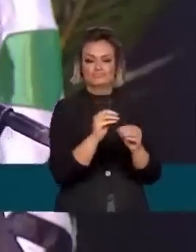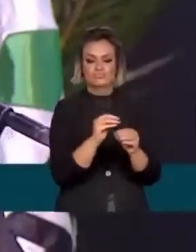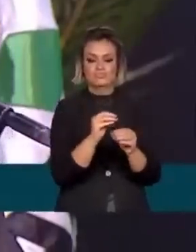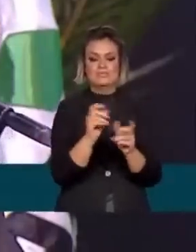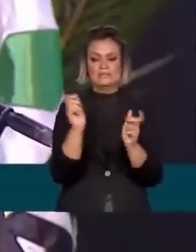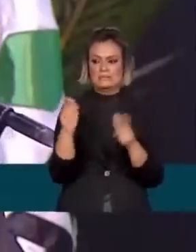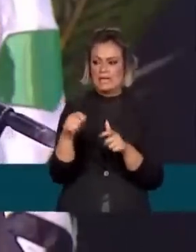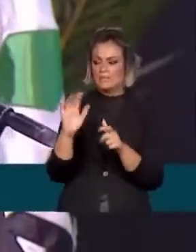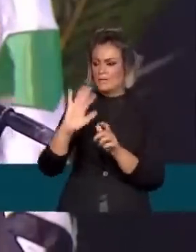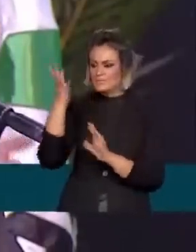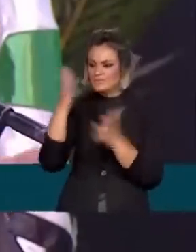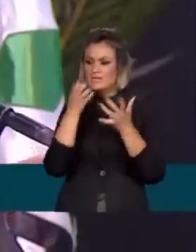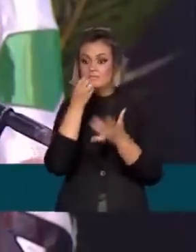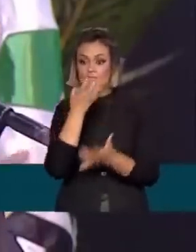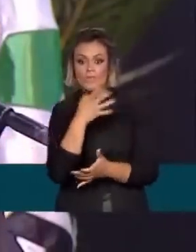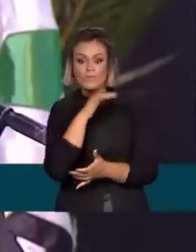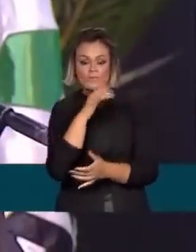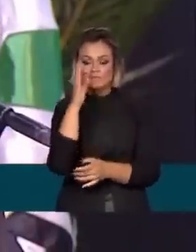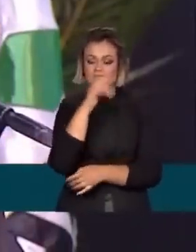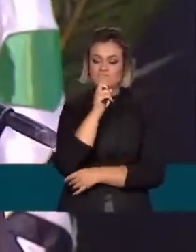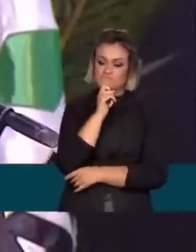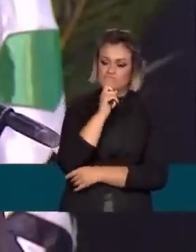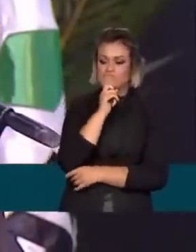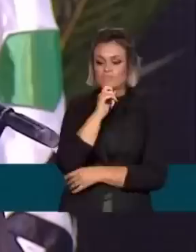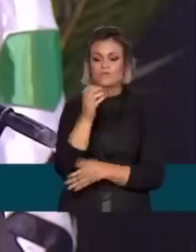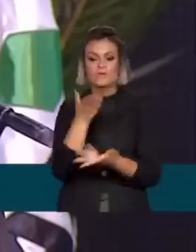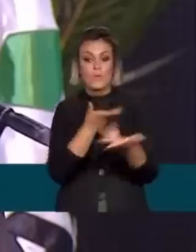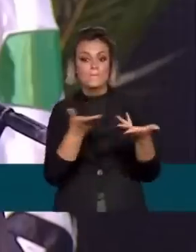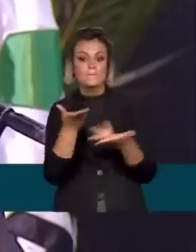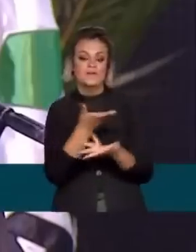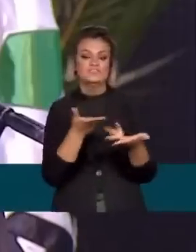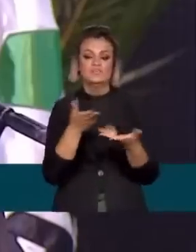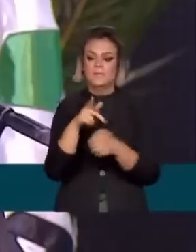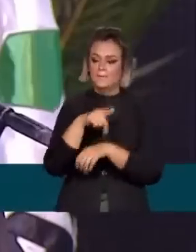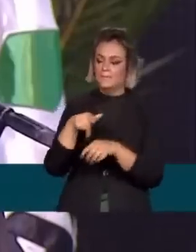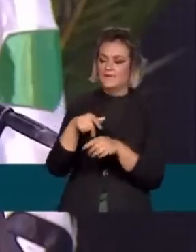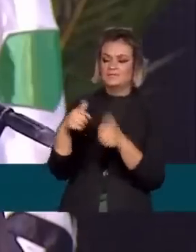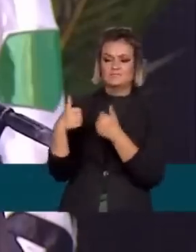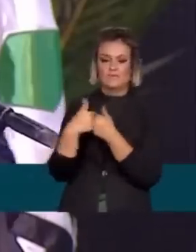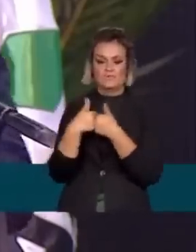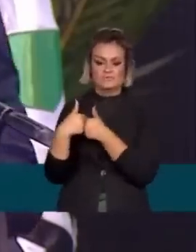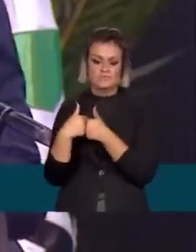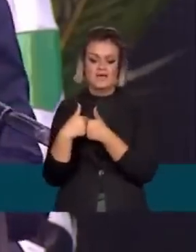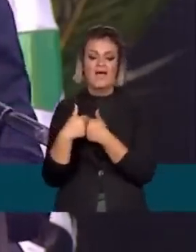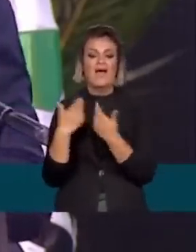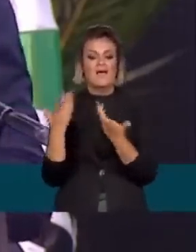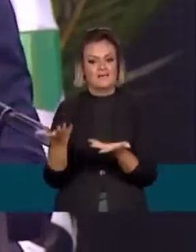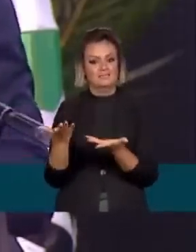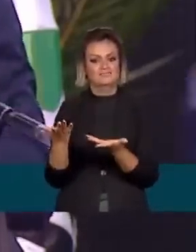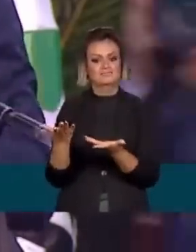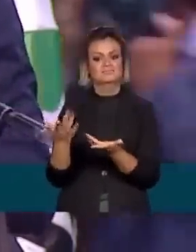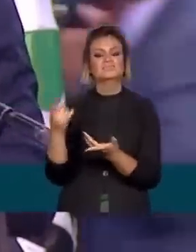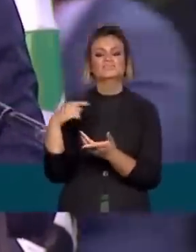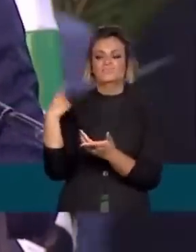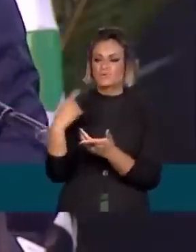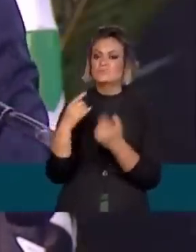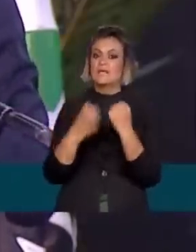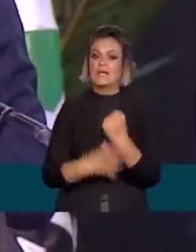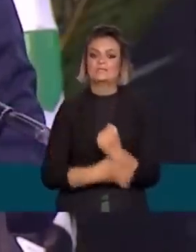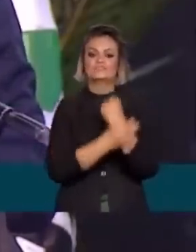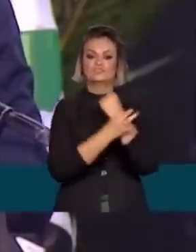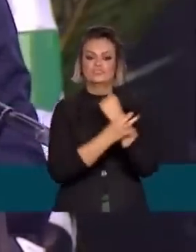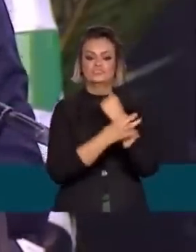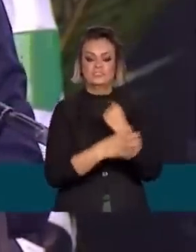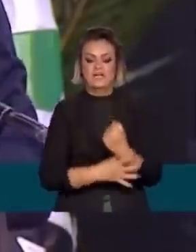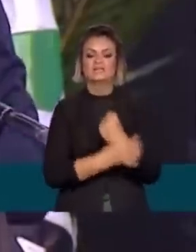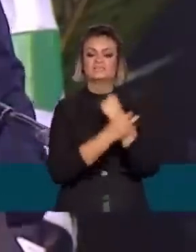que pode acontecer de bom para o povo brasileiro com o povo dos países vizinhos. Porque somente assim a gente vai garantir